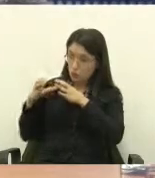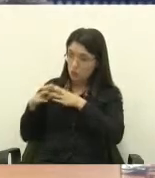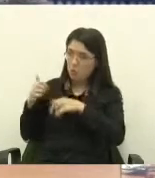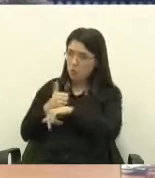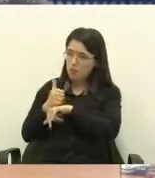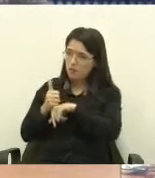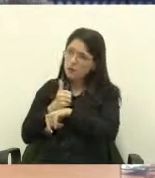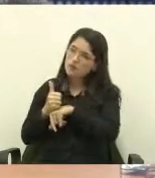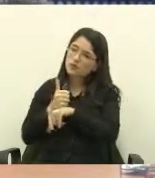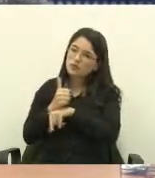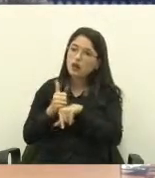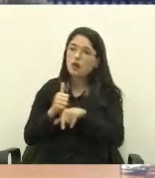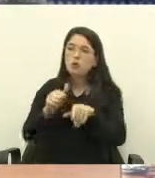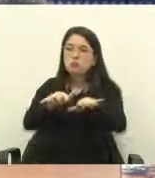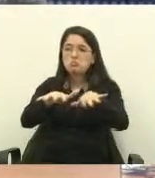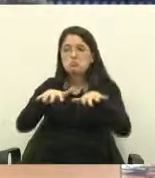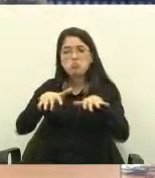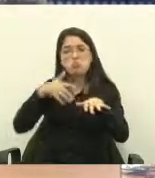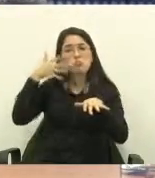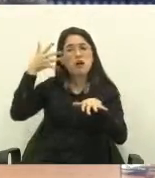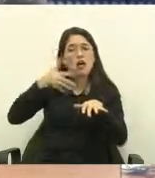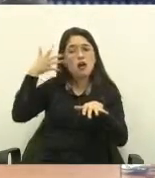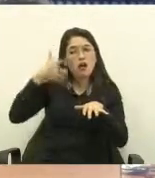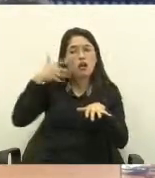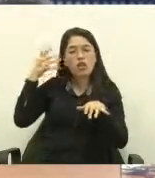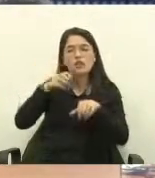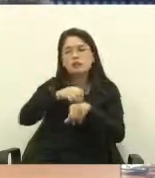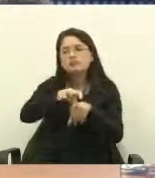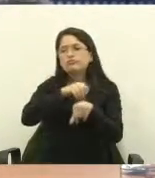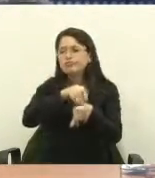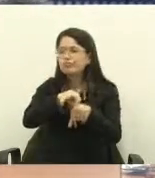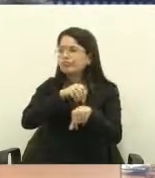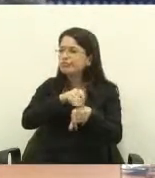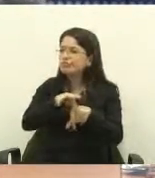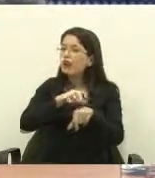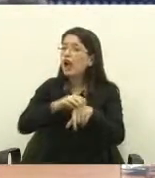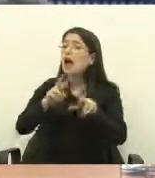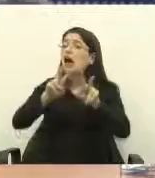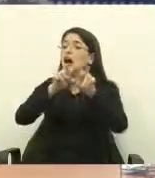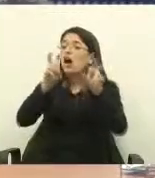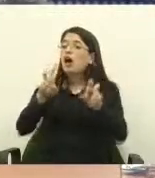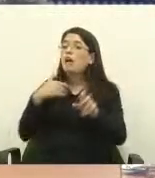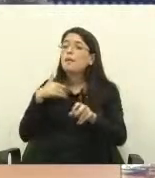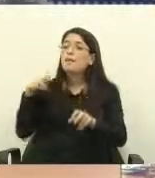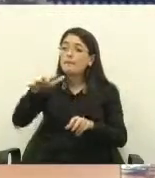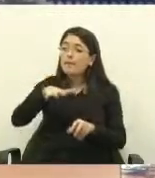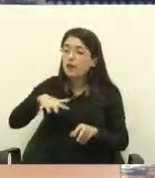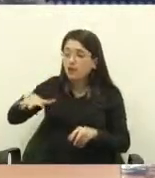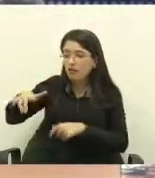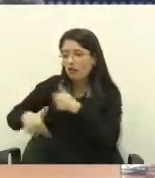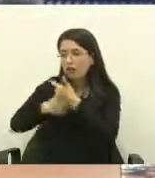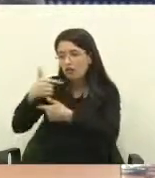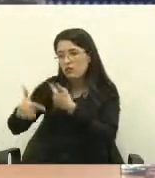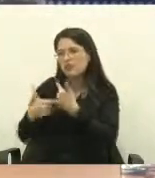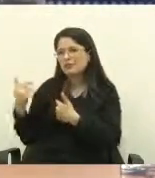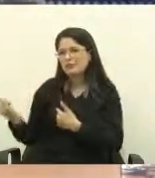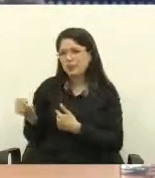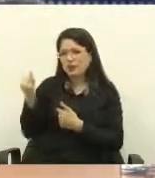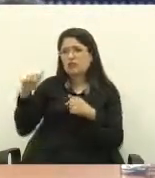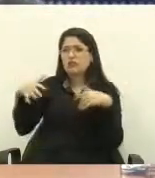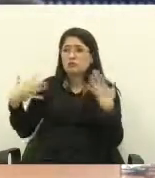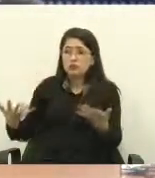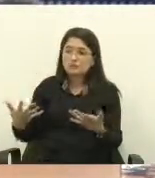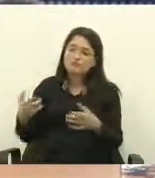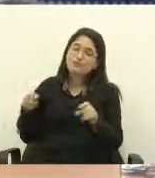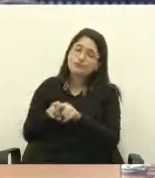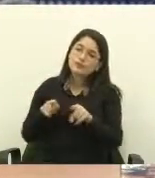a importância do mercado de trabalho. Quanto à primeira semana do trabalhador, Nós fizemos também, foi uma semana,